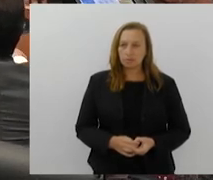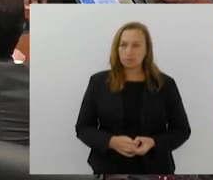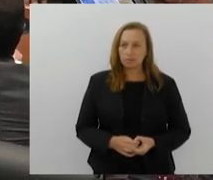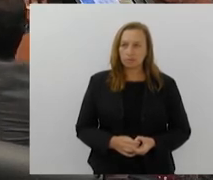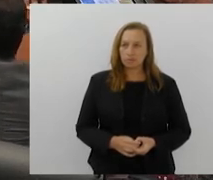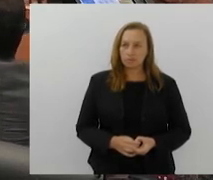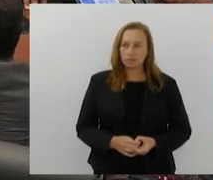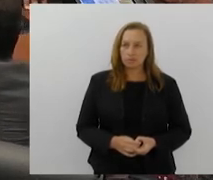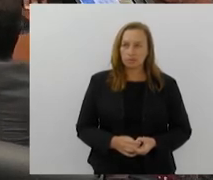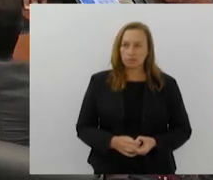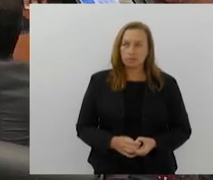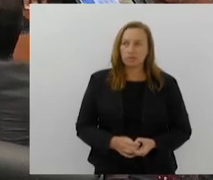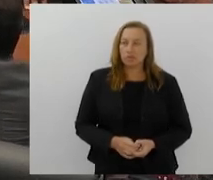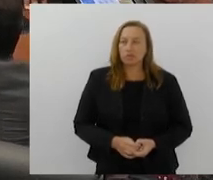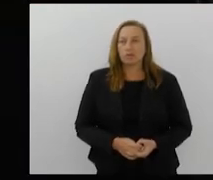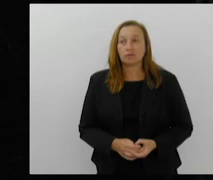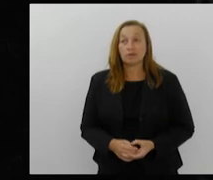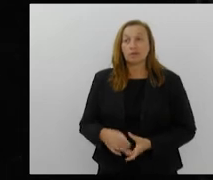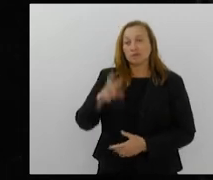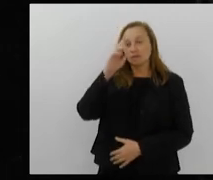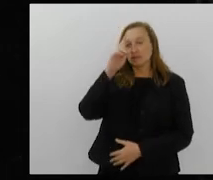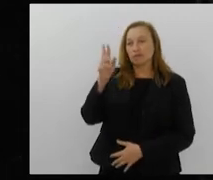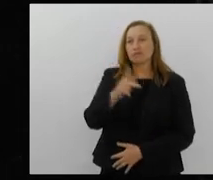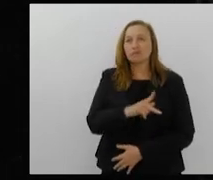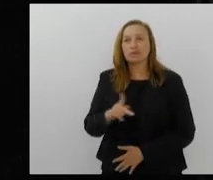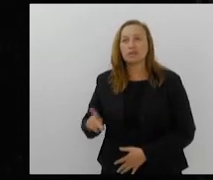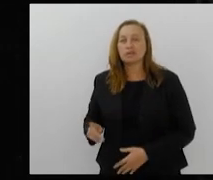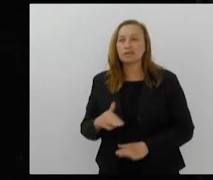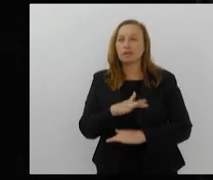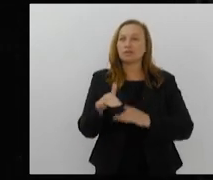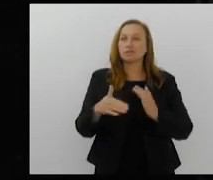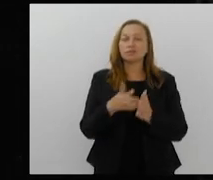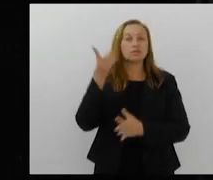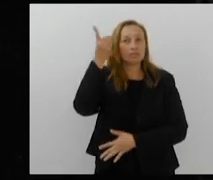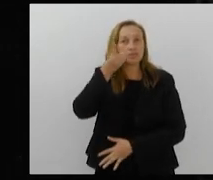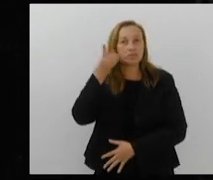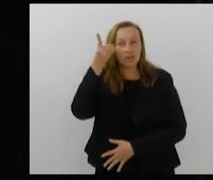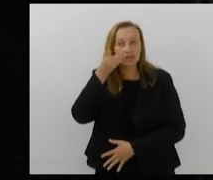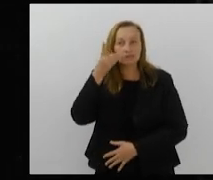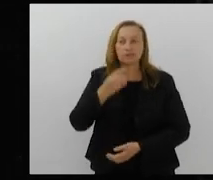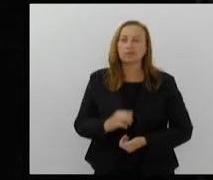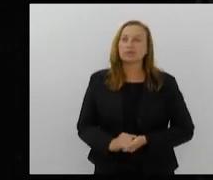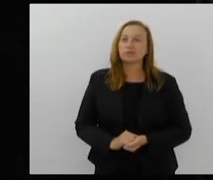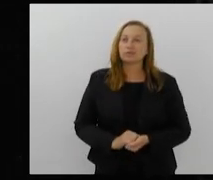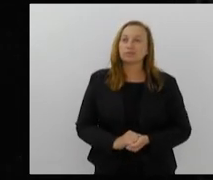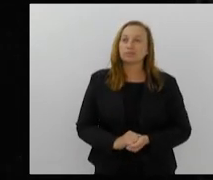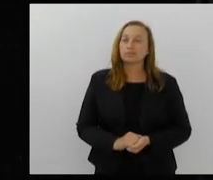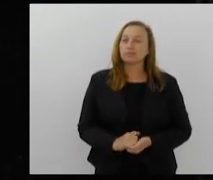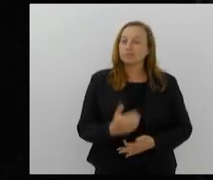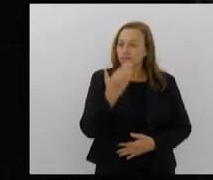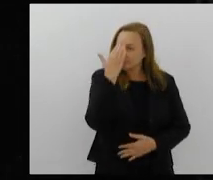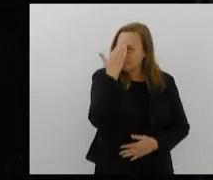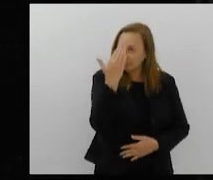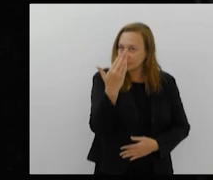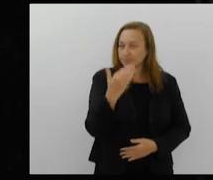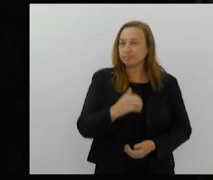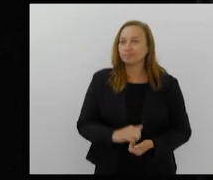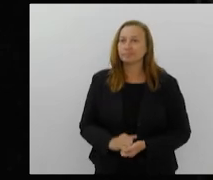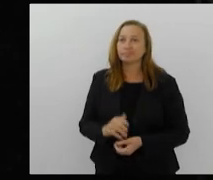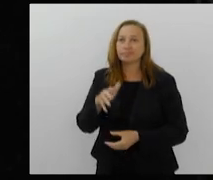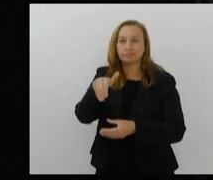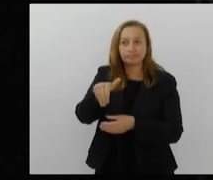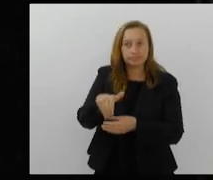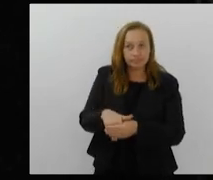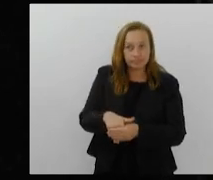Oi. Senhor presidente, senhoras deputadas, senhores deputados, agradeço a